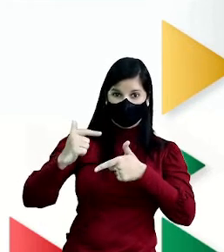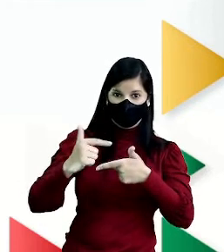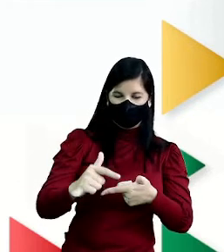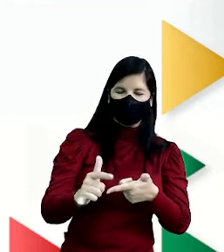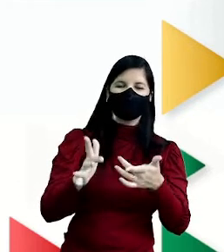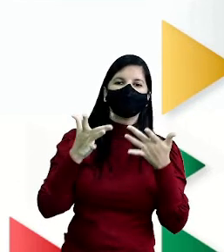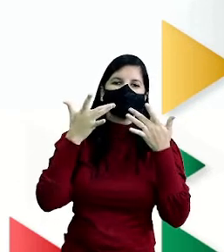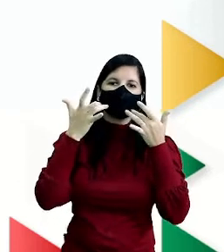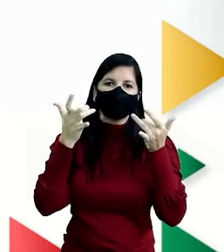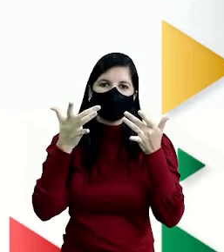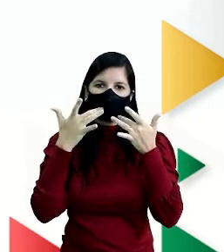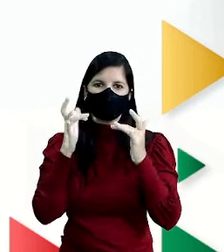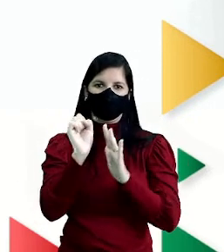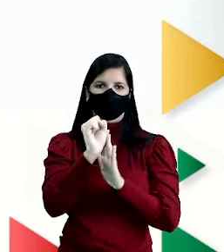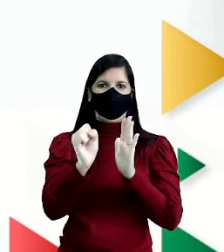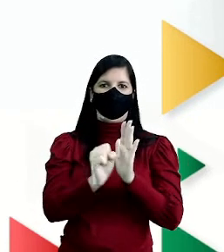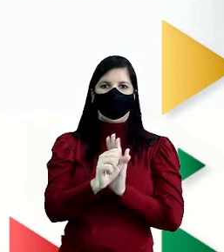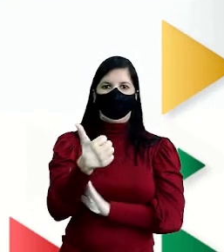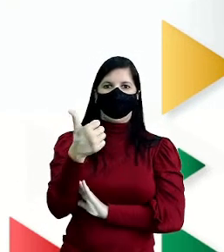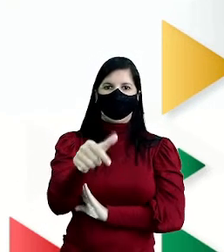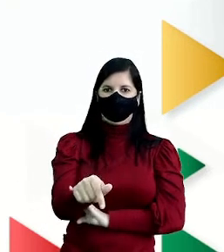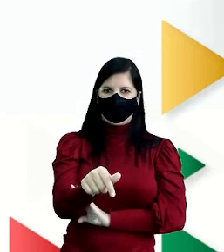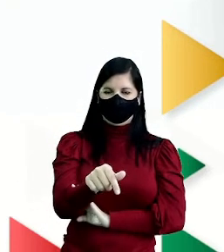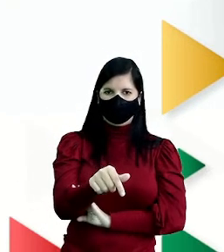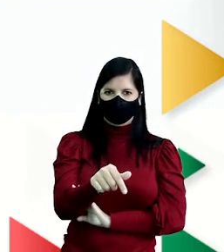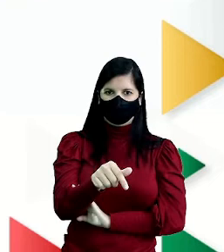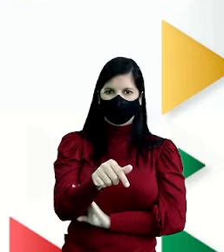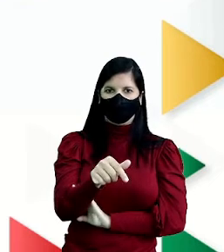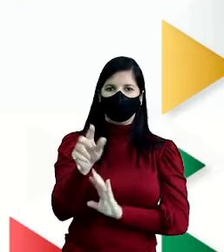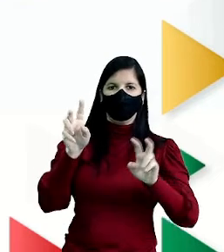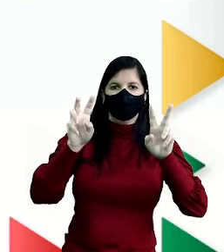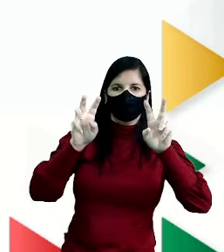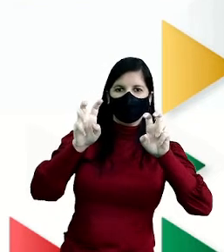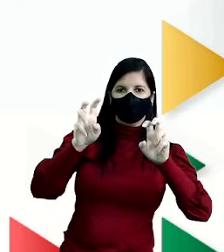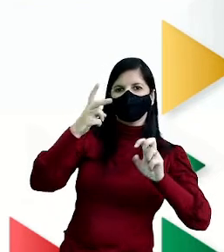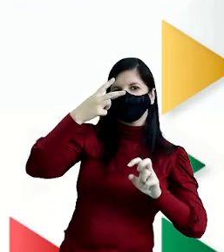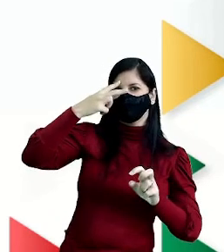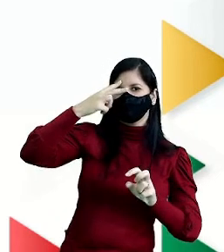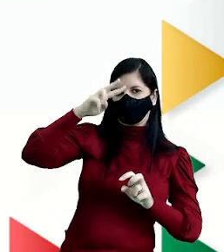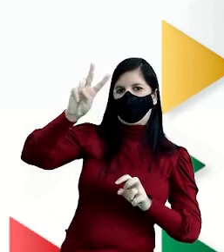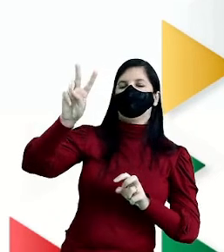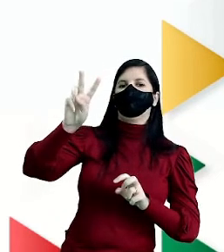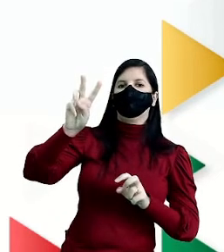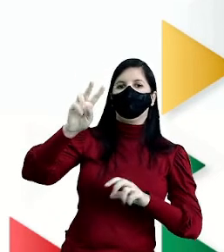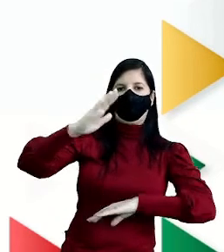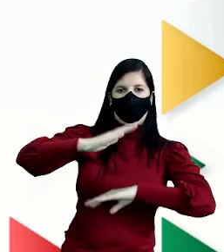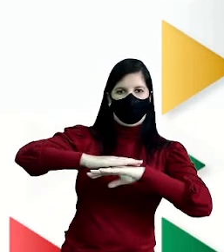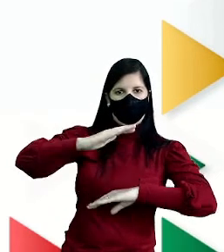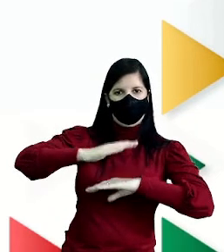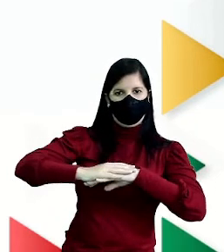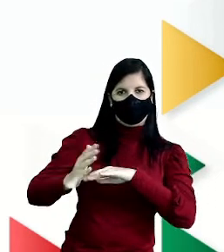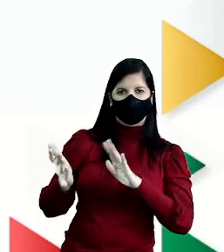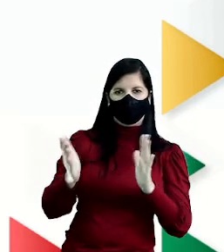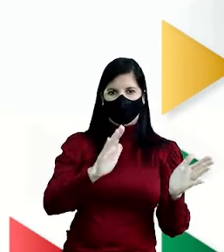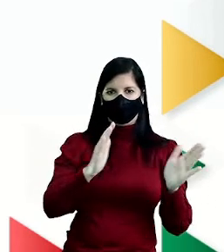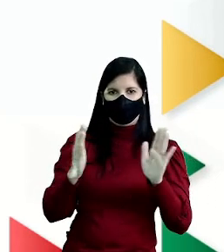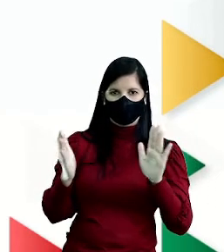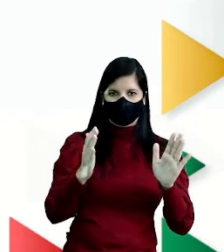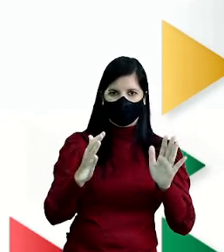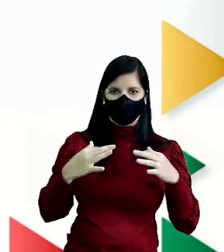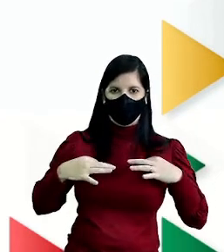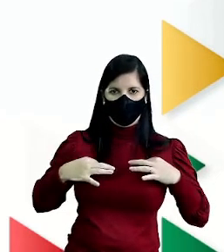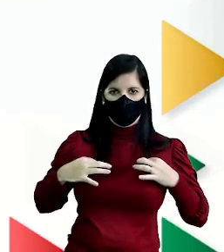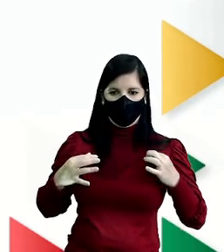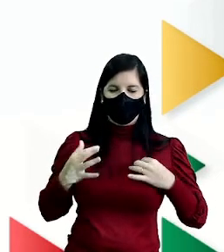dramática do século XVII. Possui temas históricos e morais, né? Executada em etapas e os dançarinos vestem